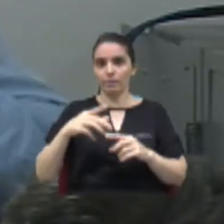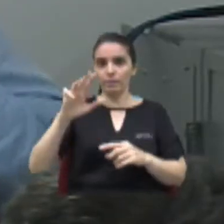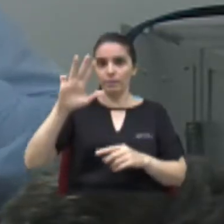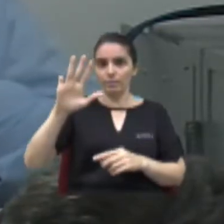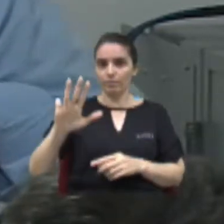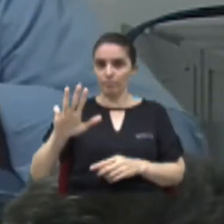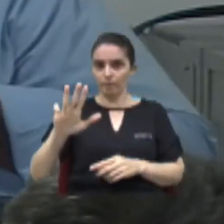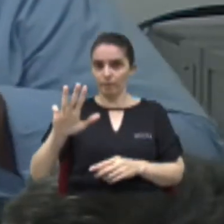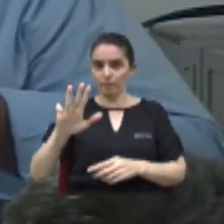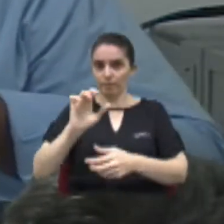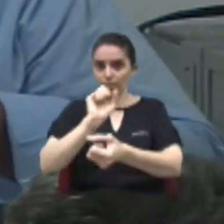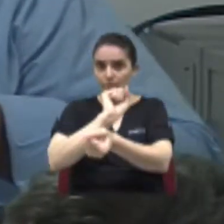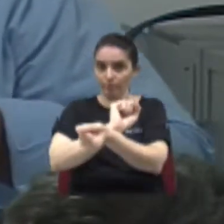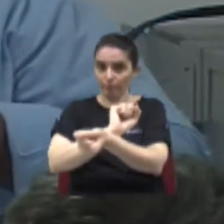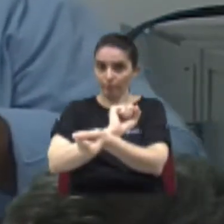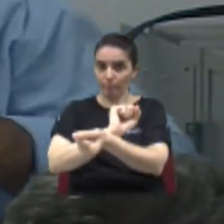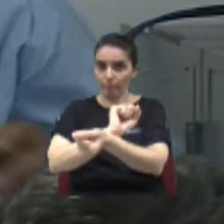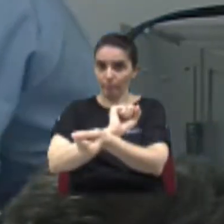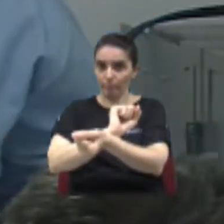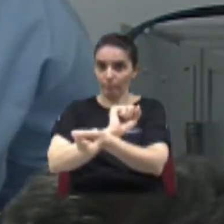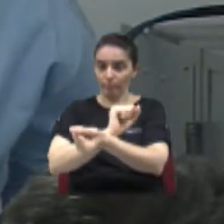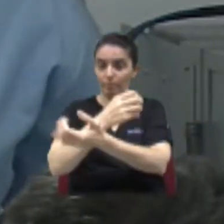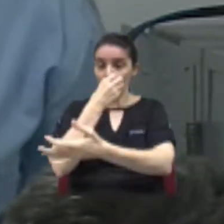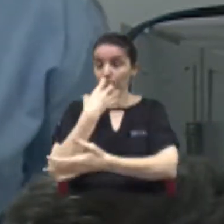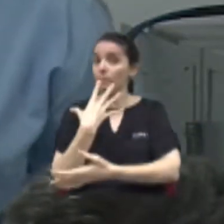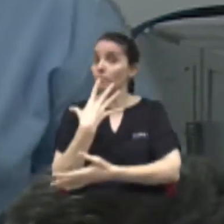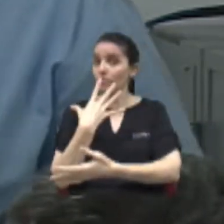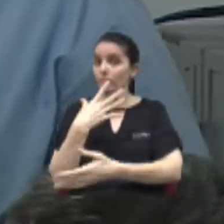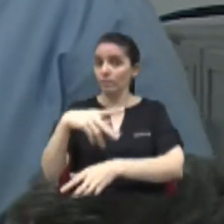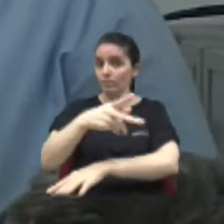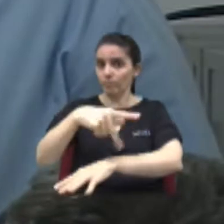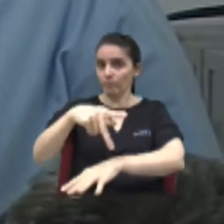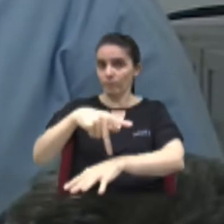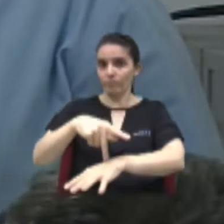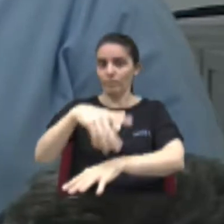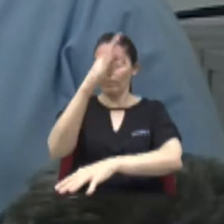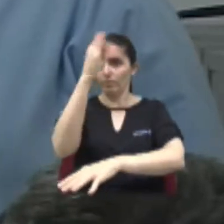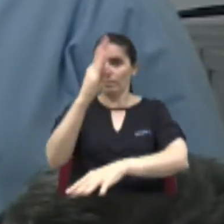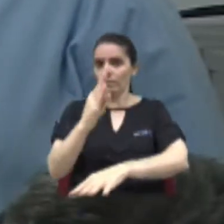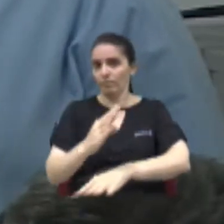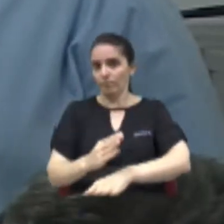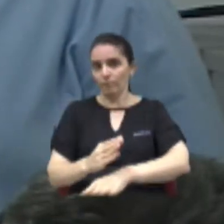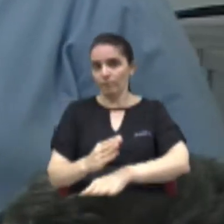acontecido, por conta da corrupção, por conta